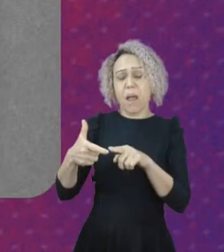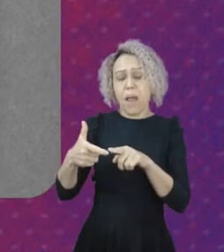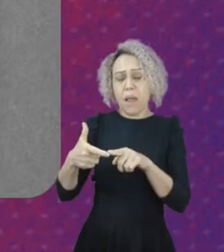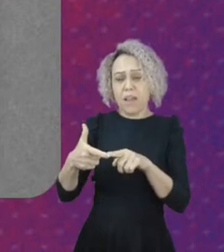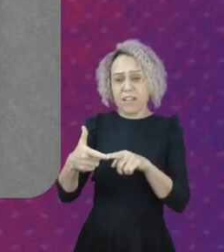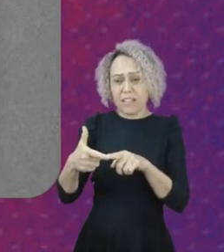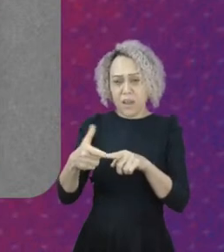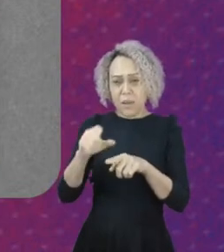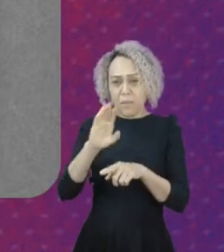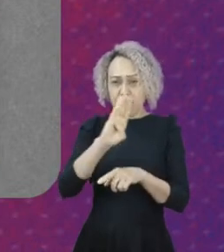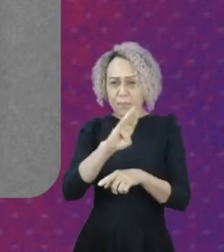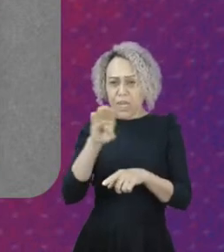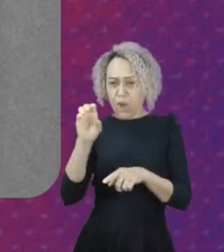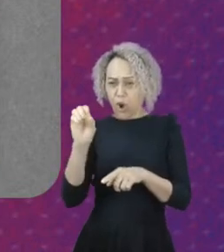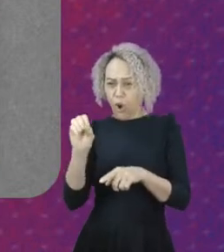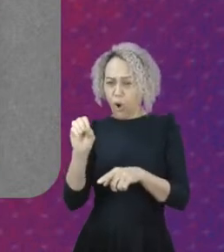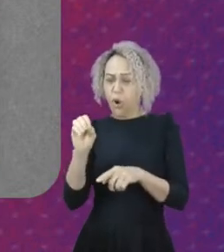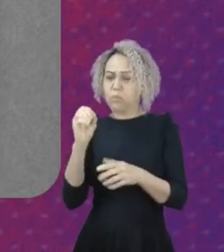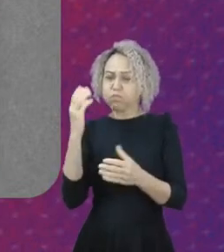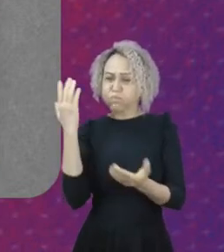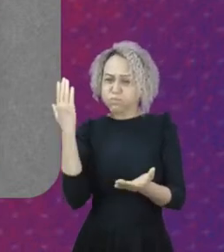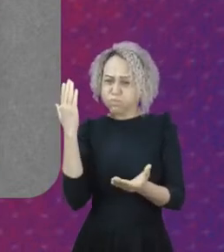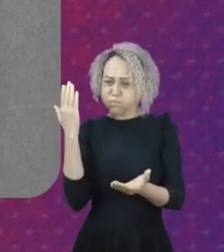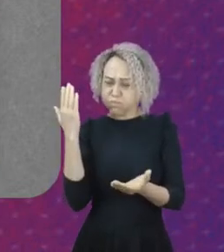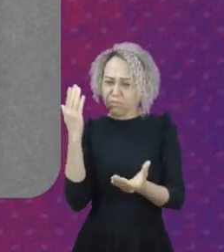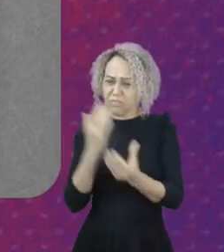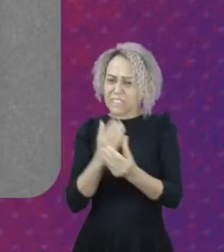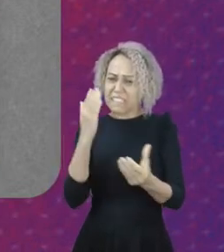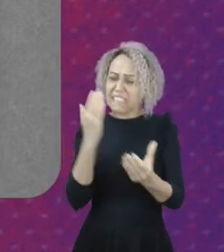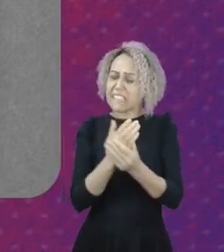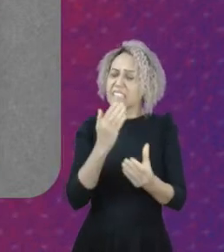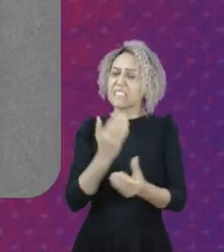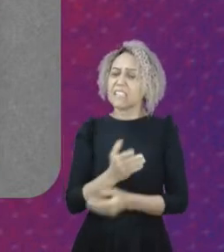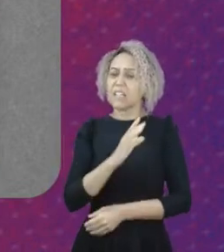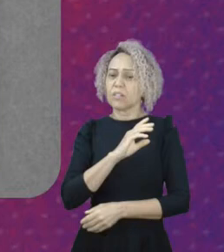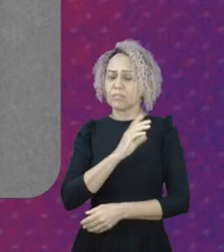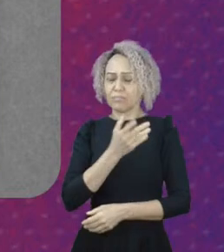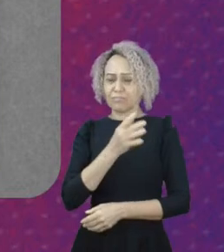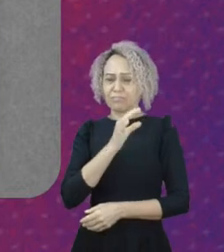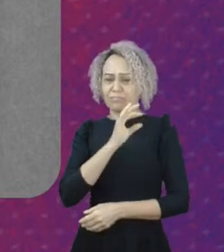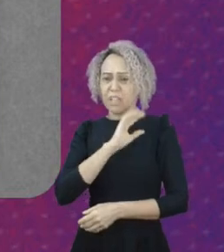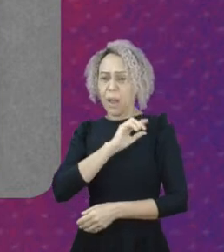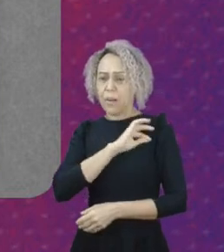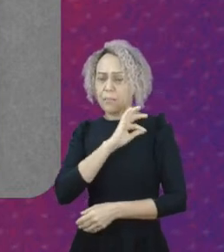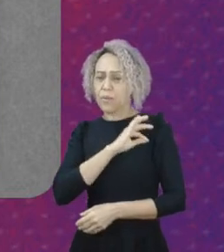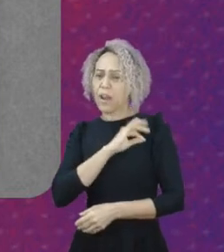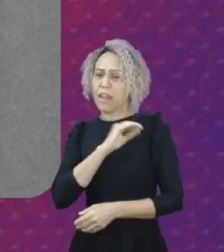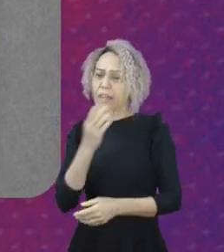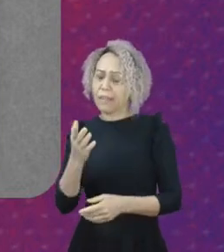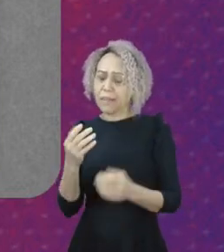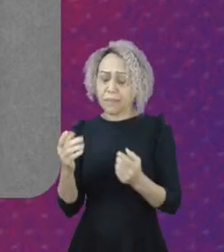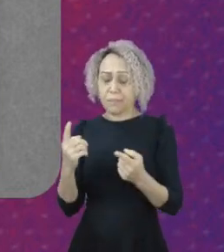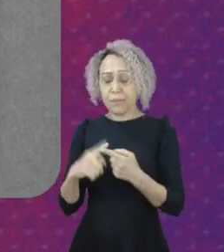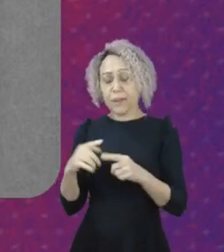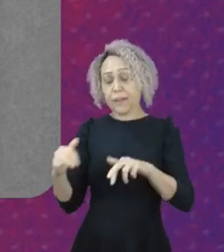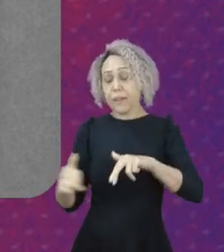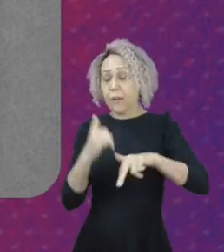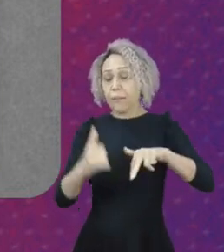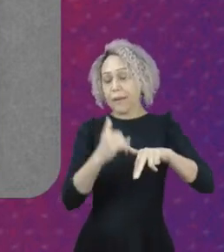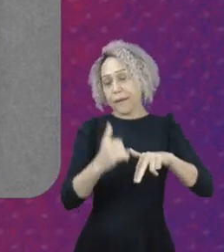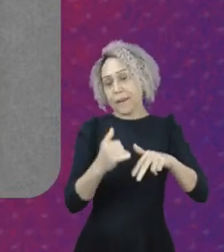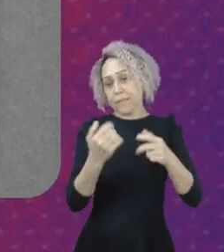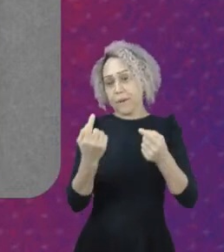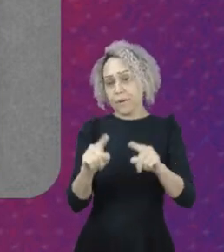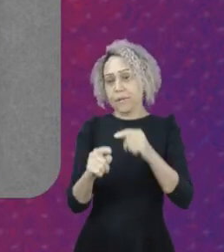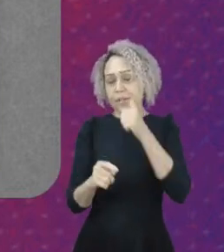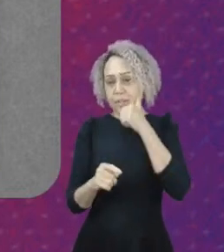comete violência contra a mulher, em que tem mais feminicídios, e é a região também em que está mais distante dos